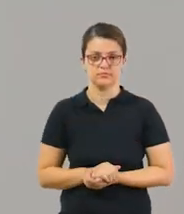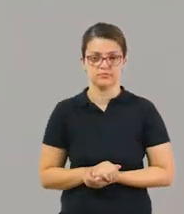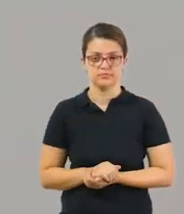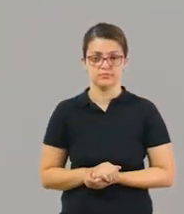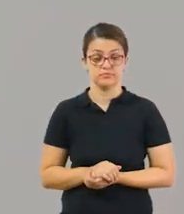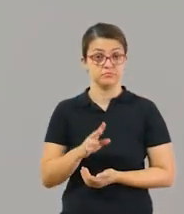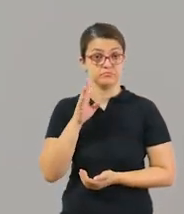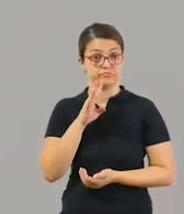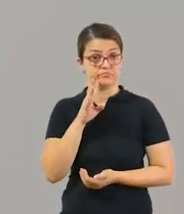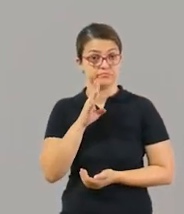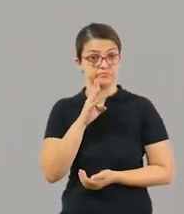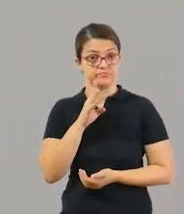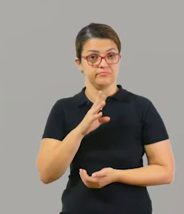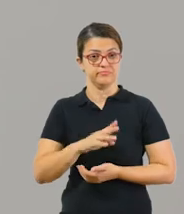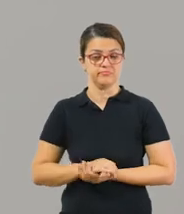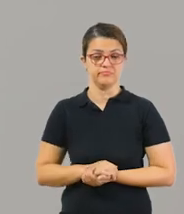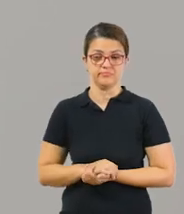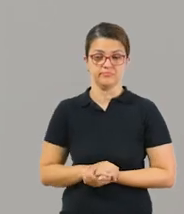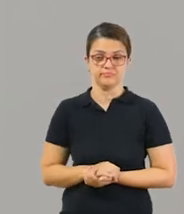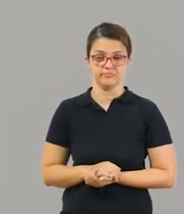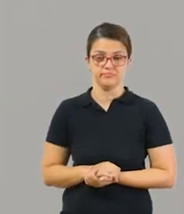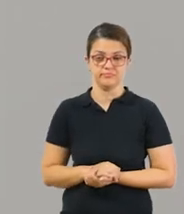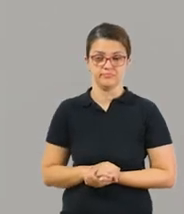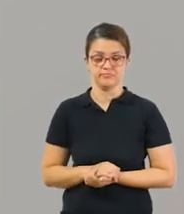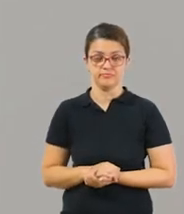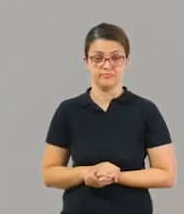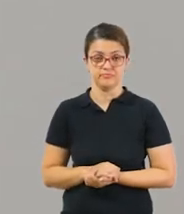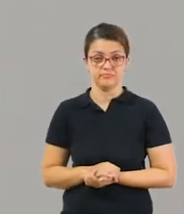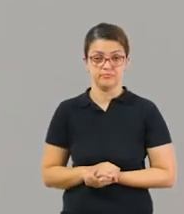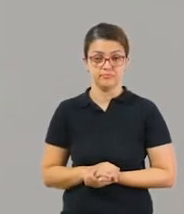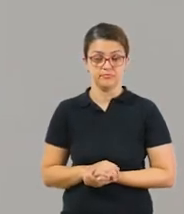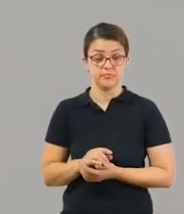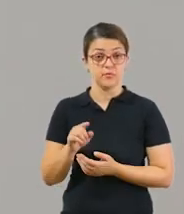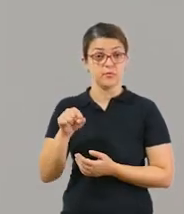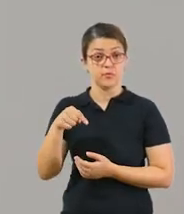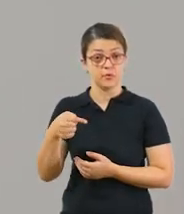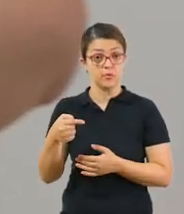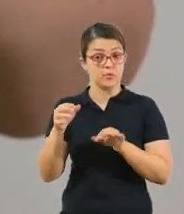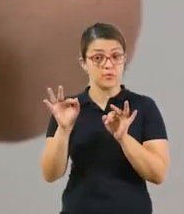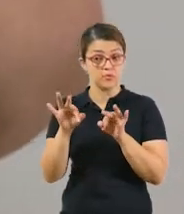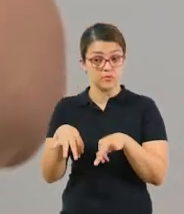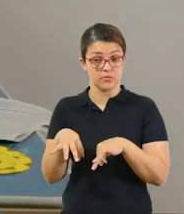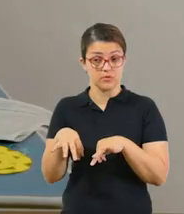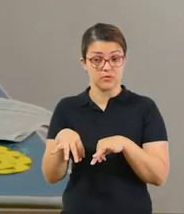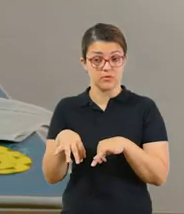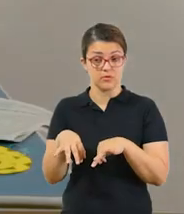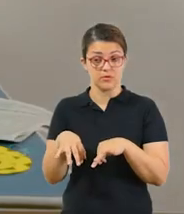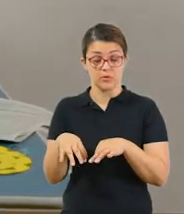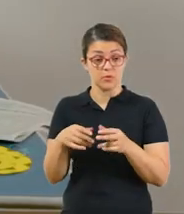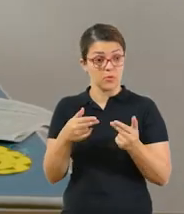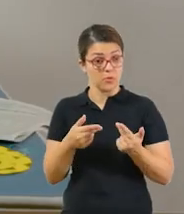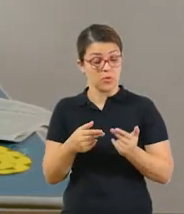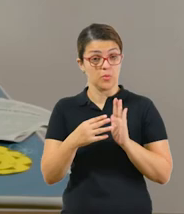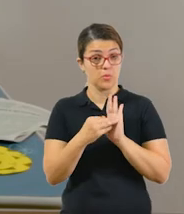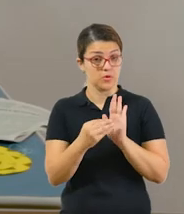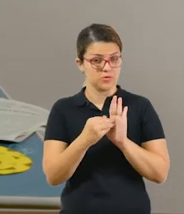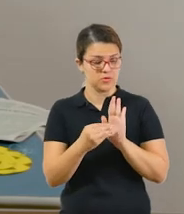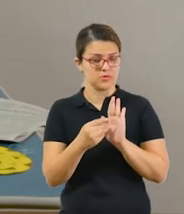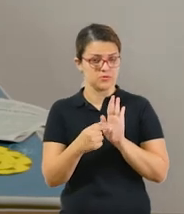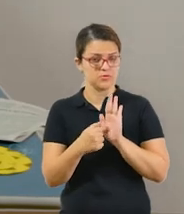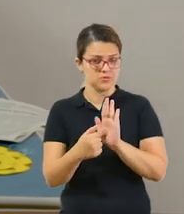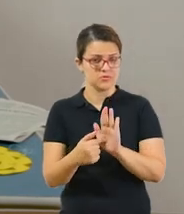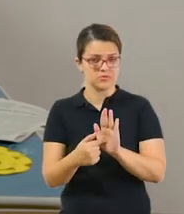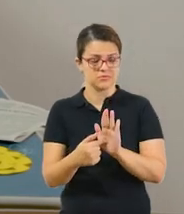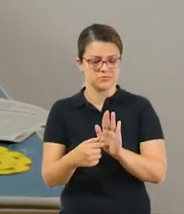e assim olha que legal oi e aí no final ele acaba ficando como o modelinho que eu